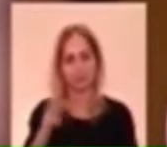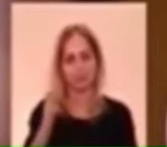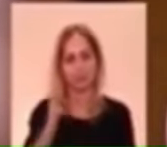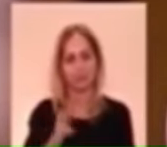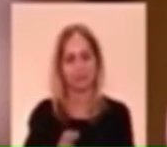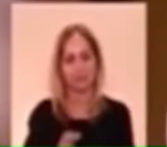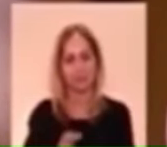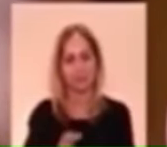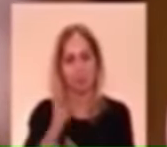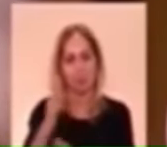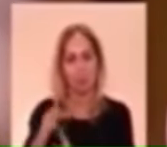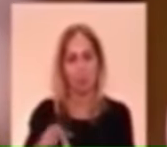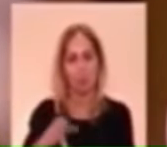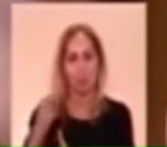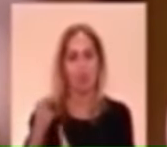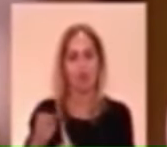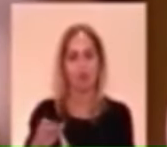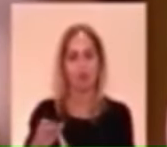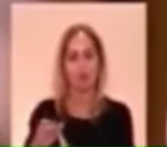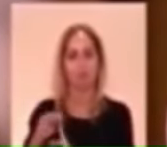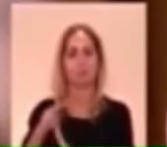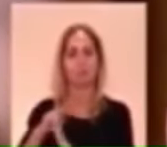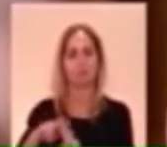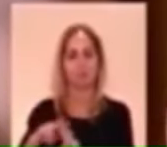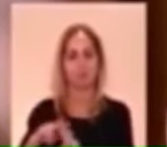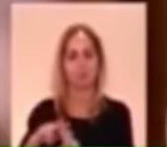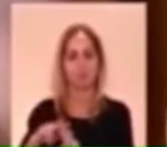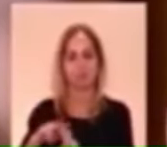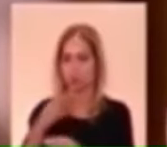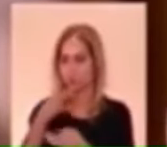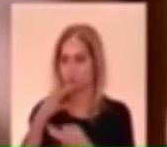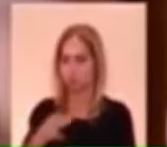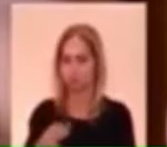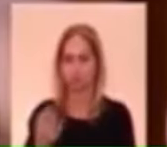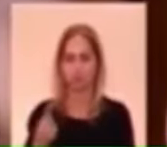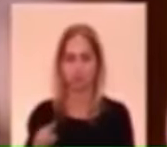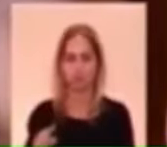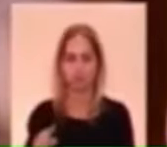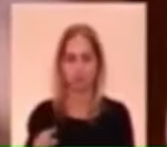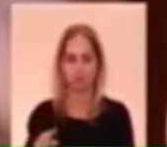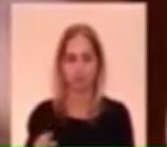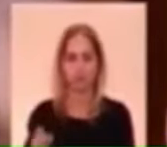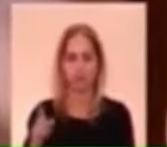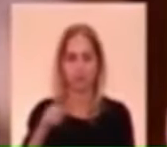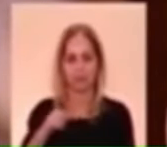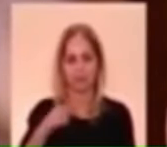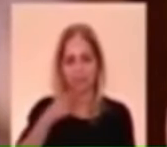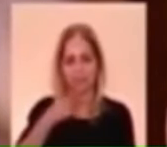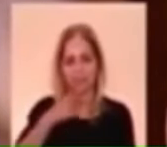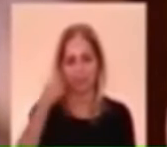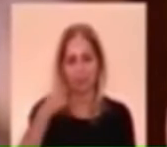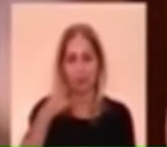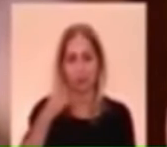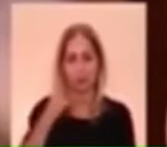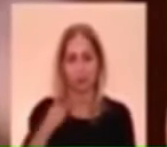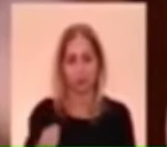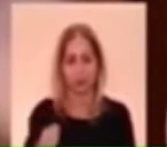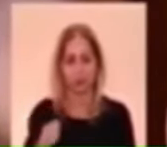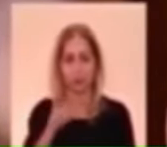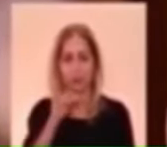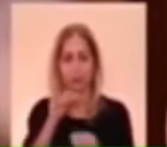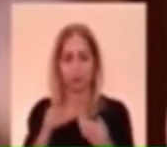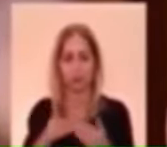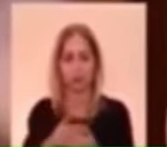oir Sem dúvida nenhuma que fui marcado por isso mas rapidamente ao longo do meu curso de Direito